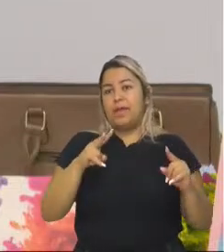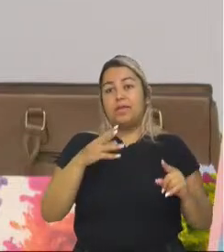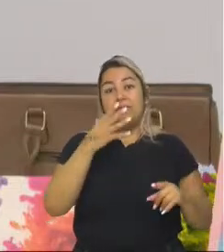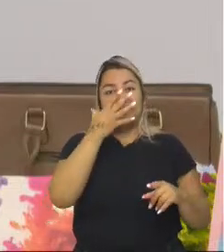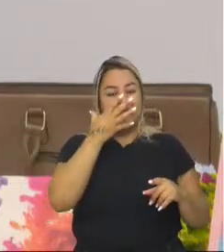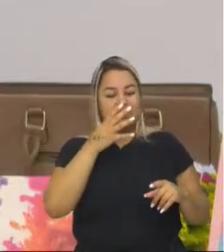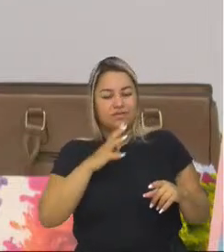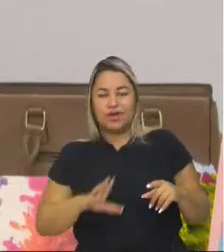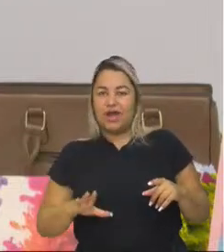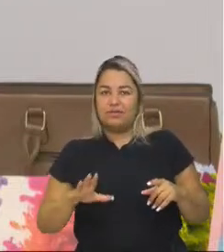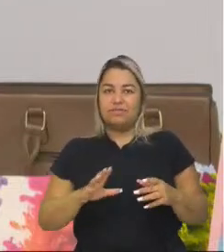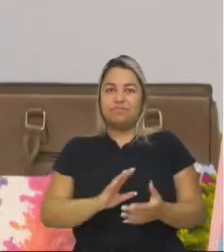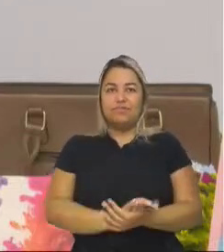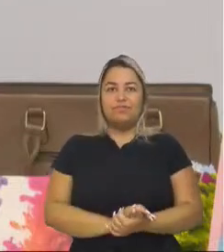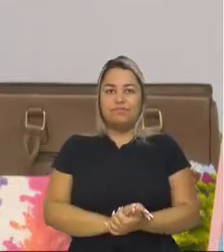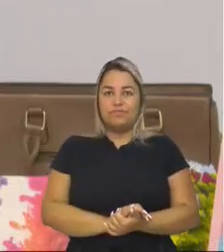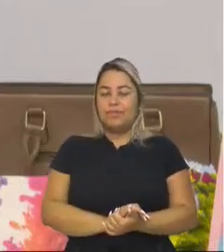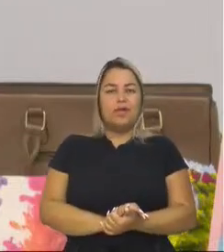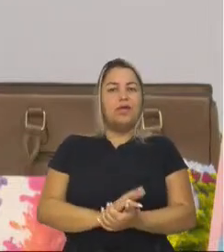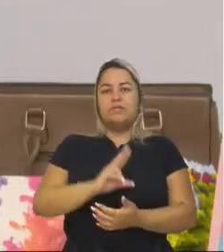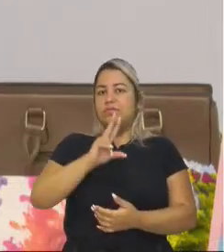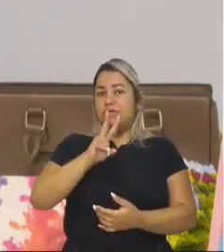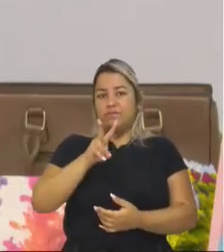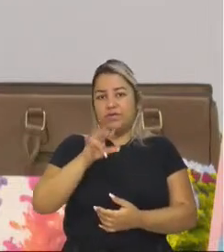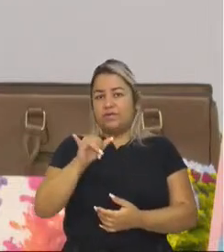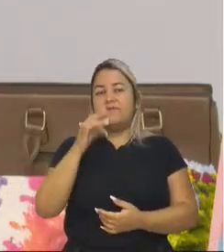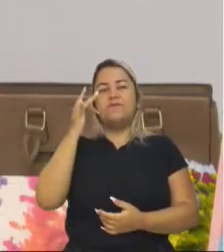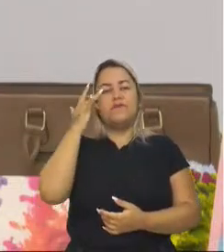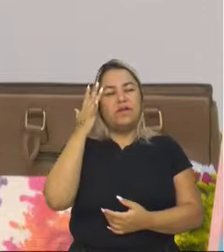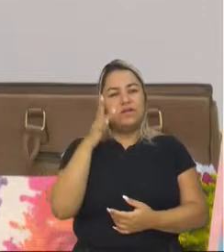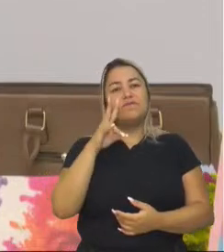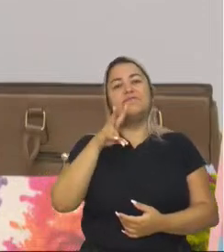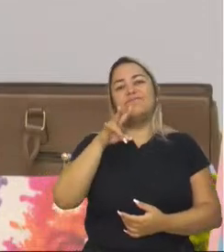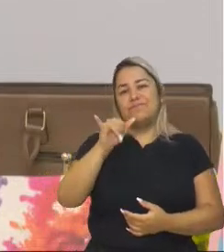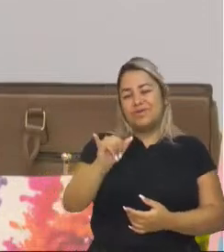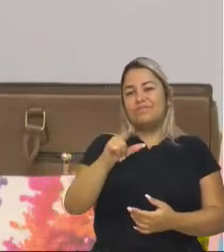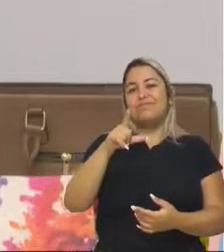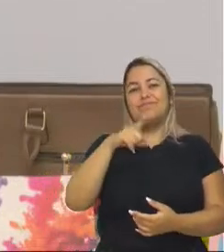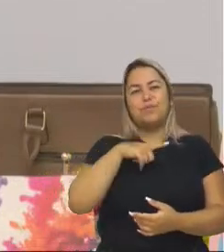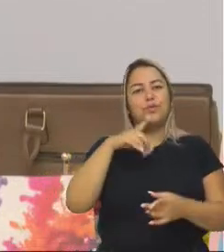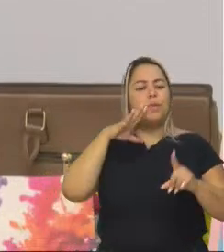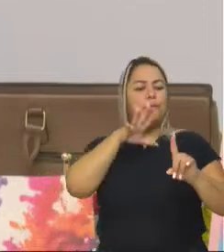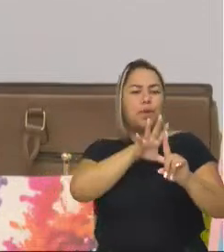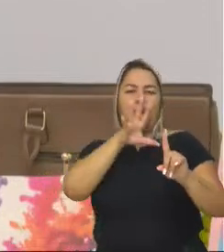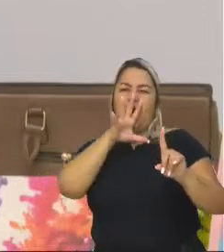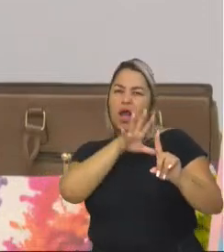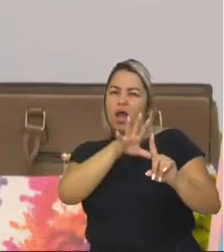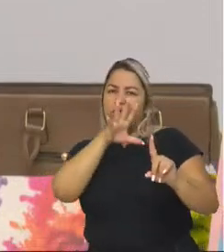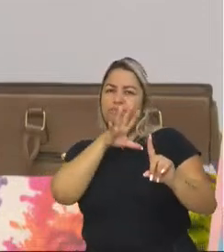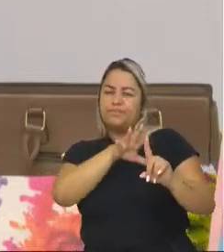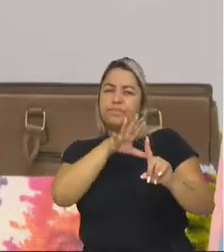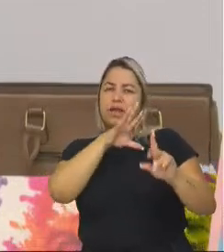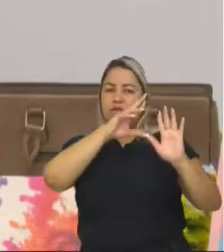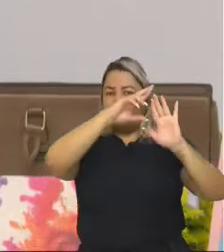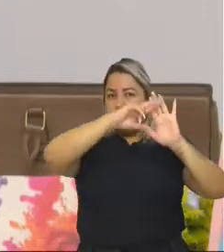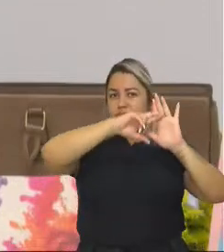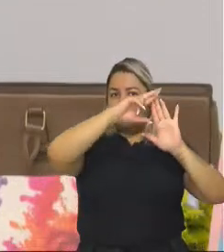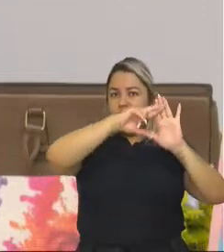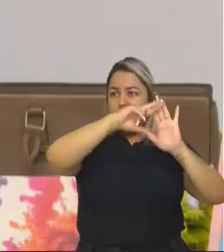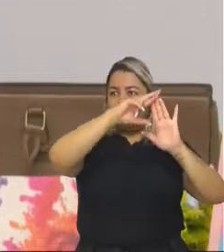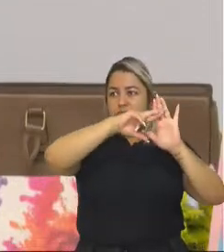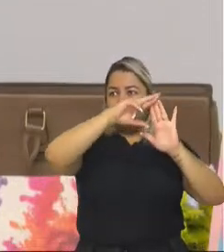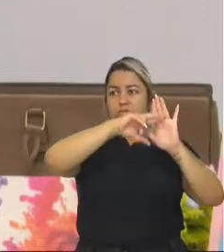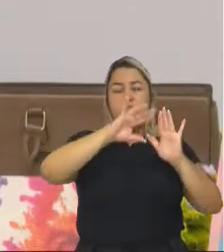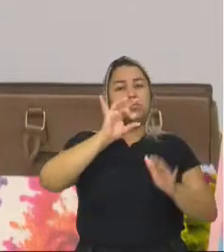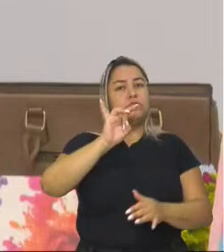estão caindo. Né? Mas não vai ser fácil. Vai haver ainda muita perseguição às resoluções, né? Não só